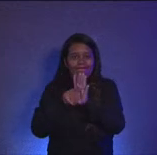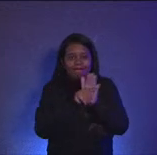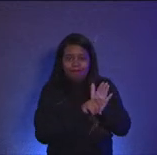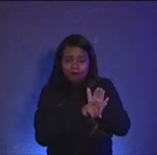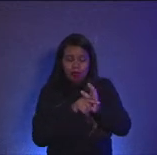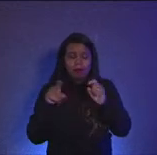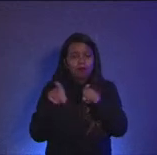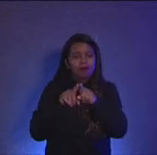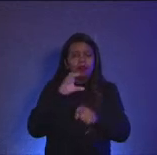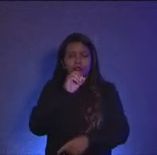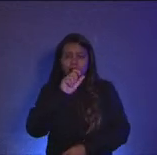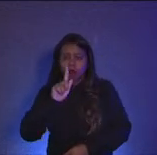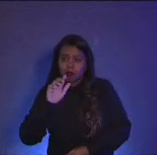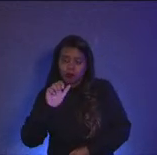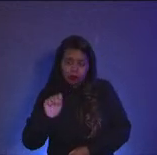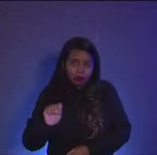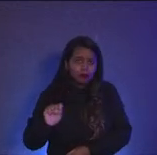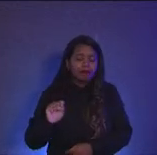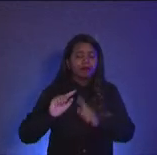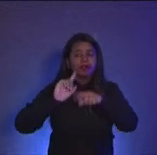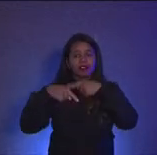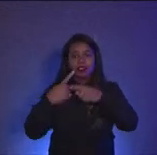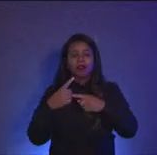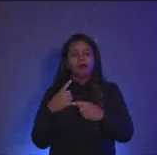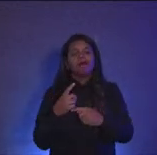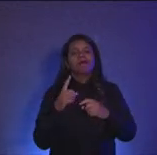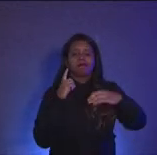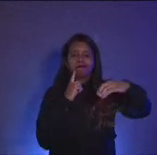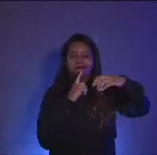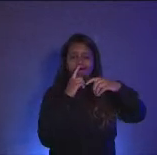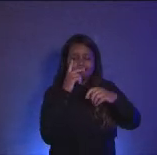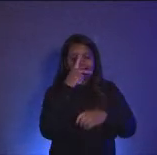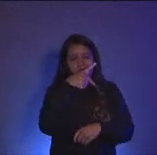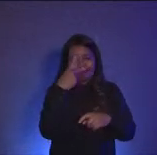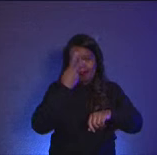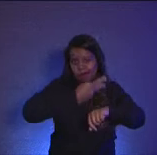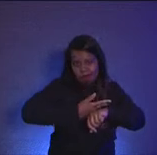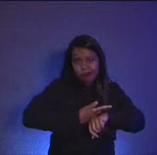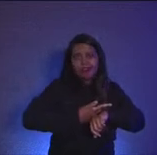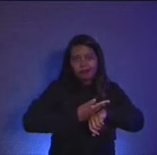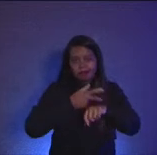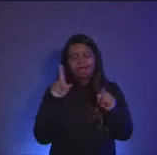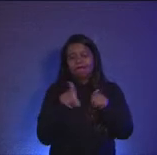ONGs e, por fim, com as pacientes, né? Estou nervoso, estou tremendo. Mas é isso aí.